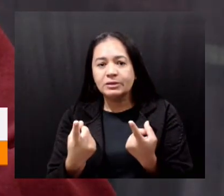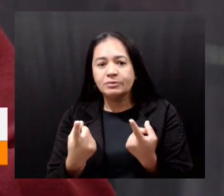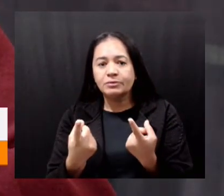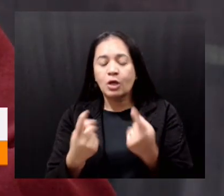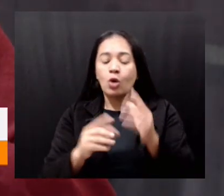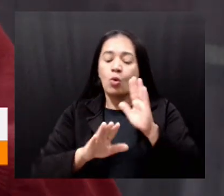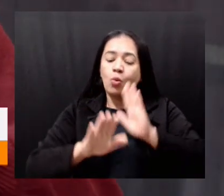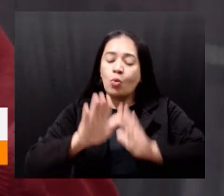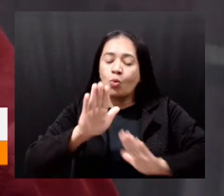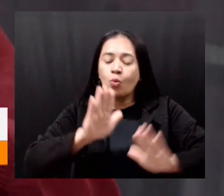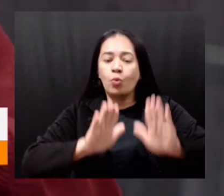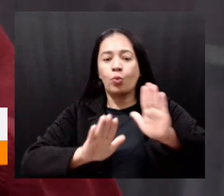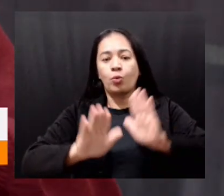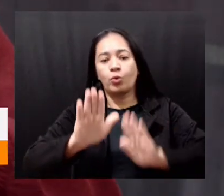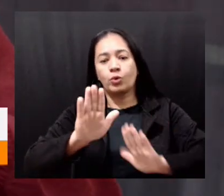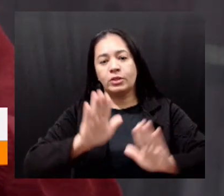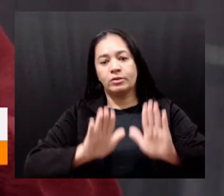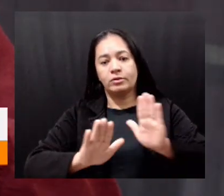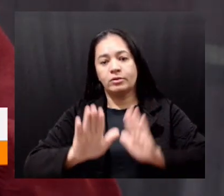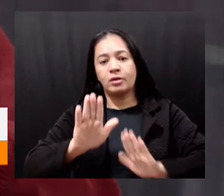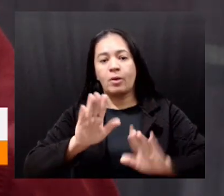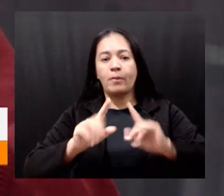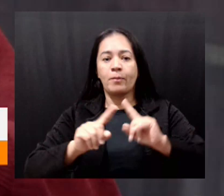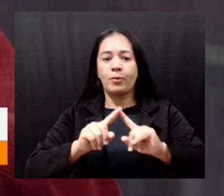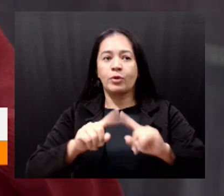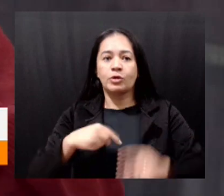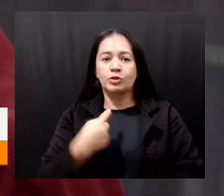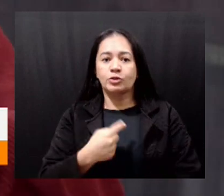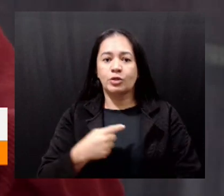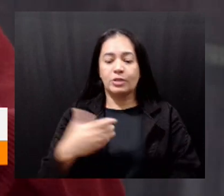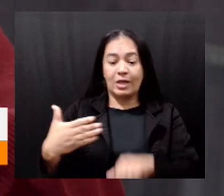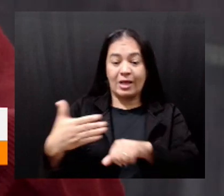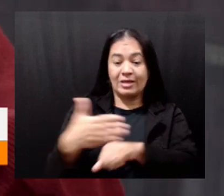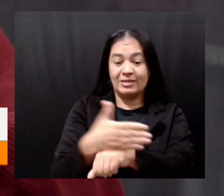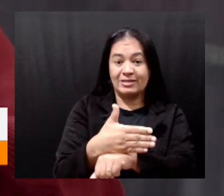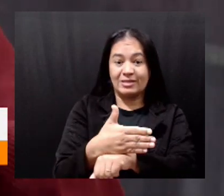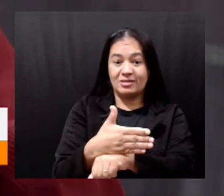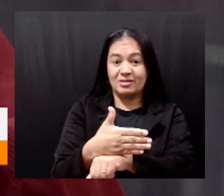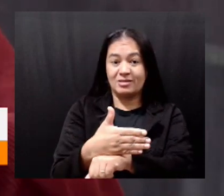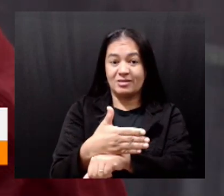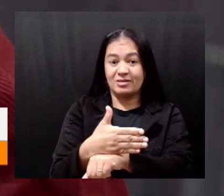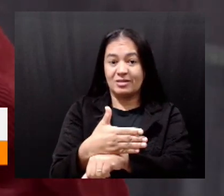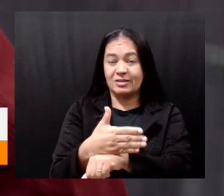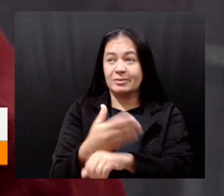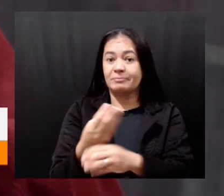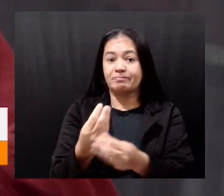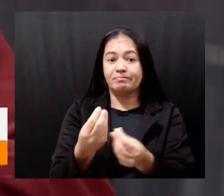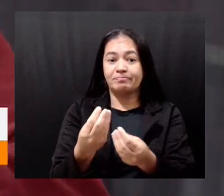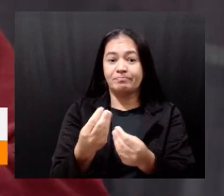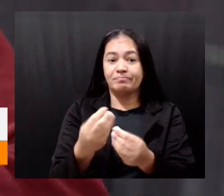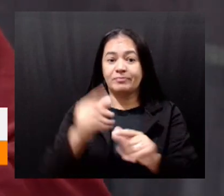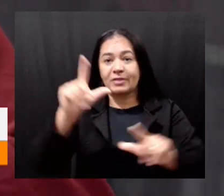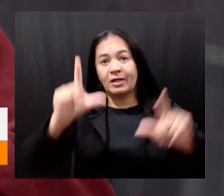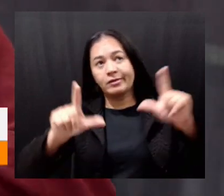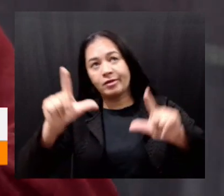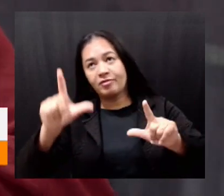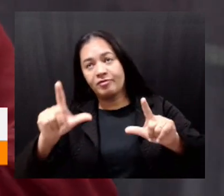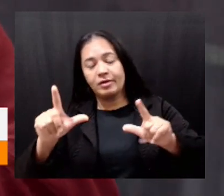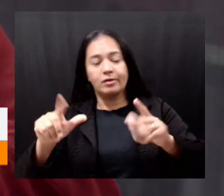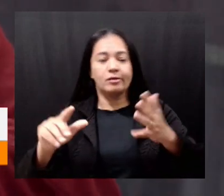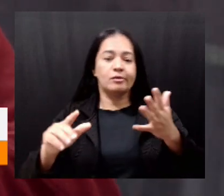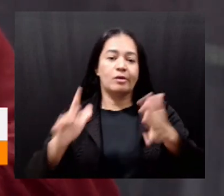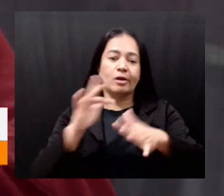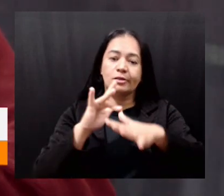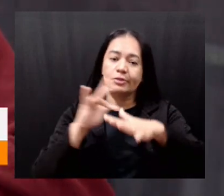porque como a gente tem o acesso muitas vezes, além da TV, né, dos noticiários, né, jornal impresso,